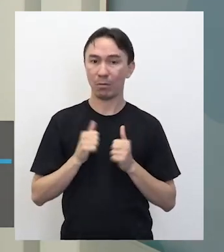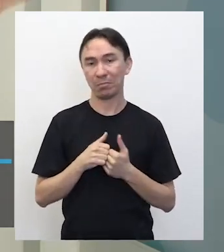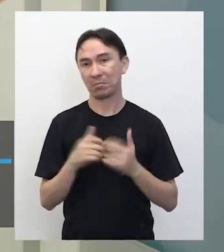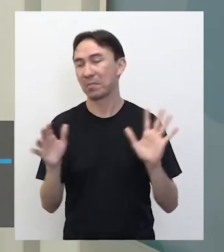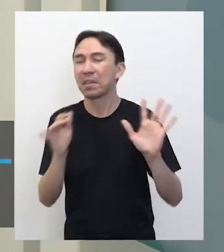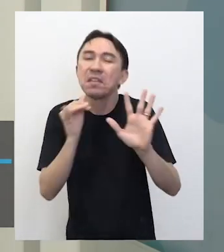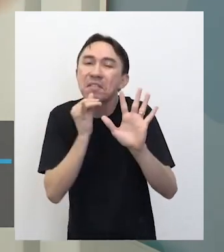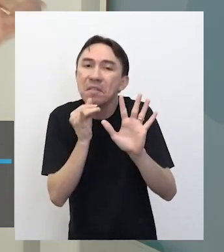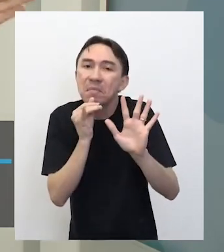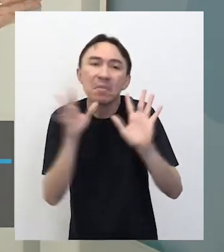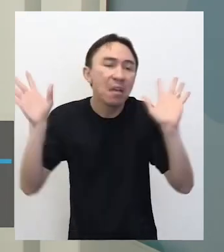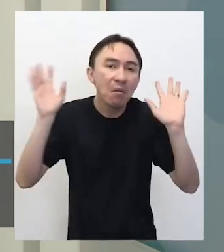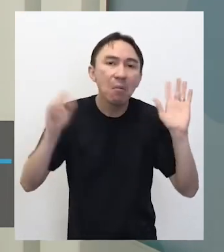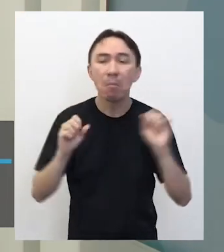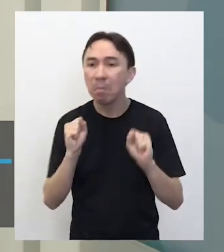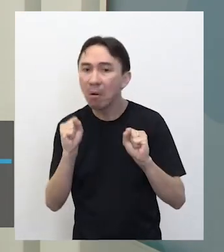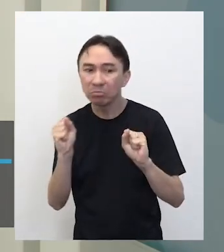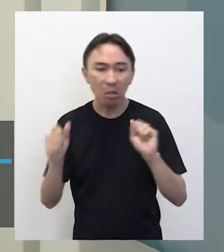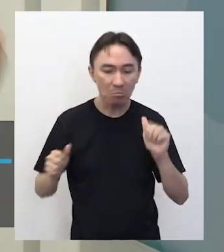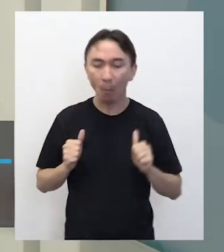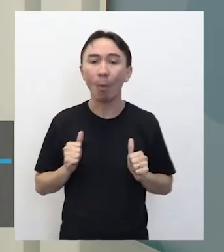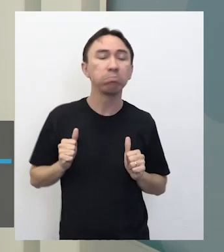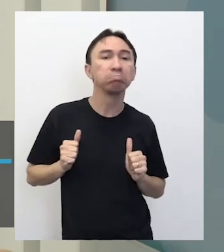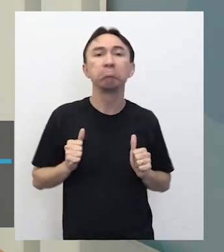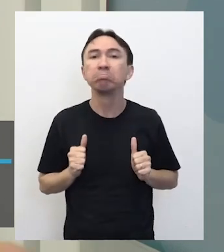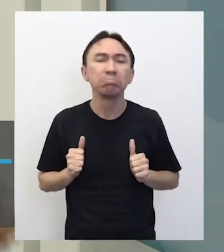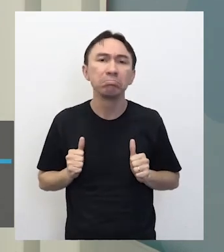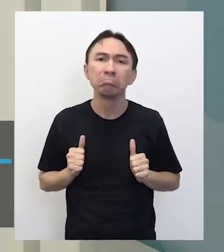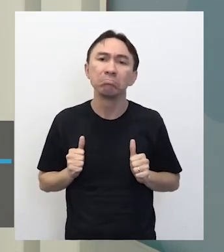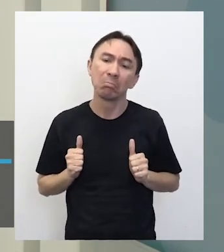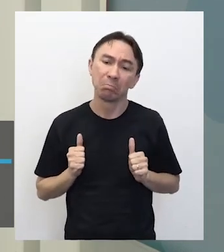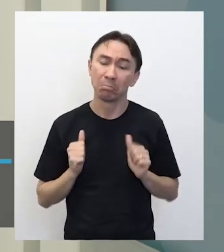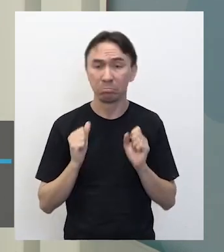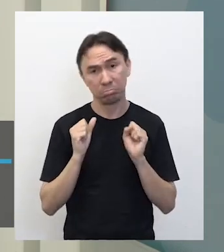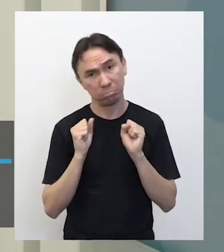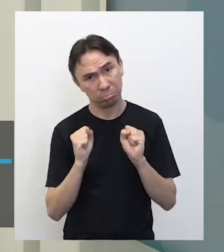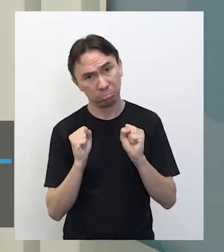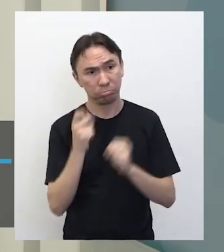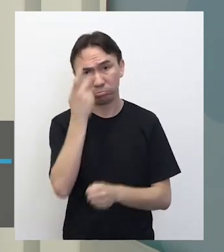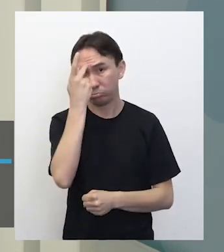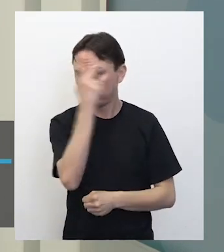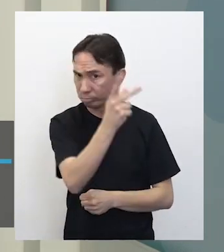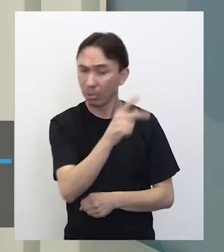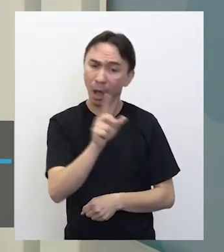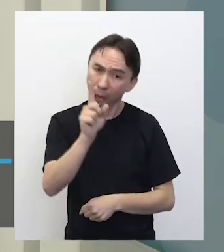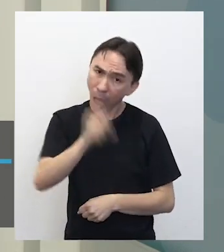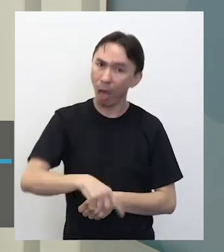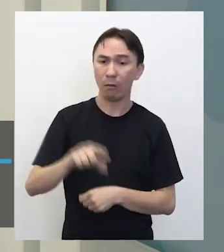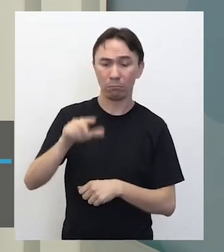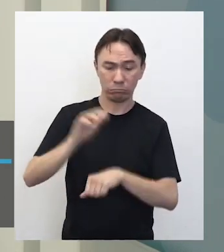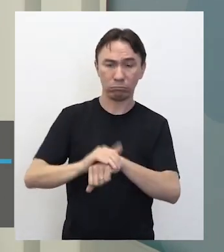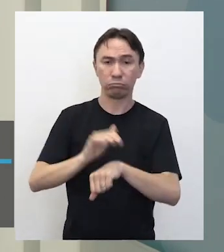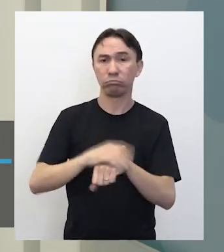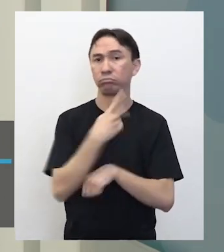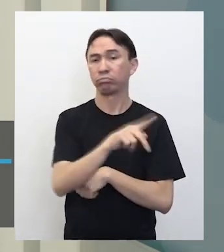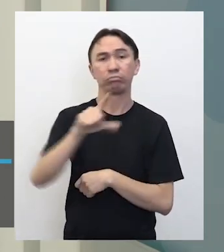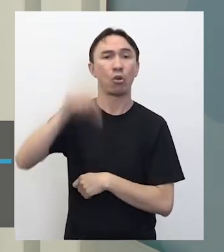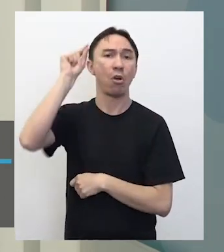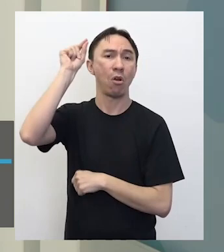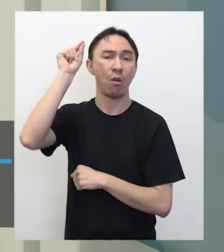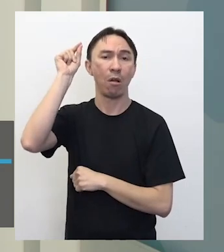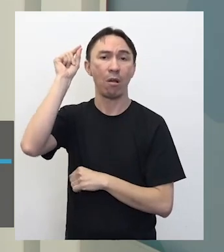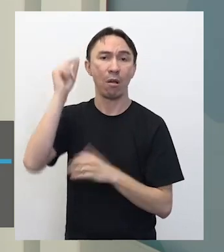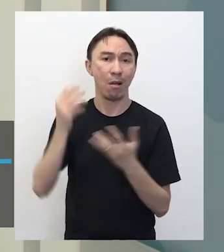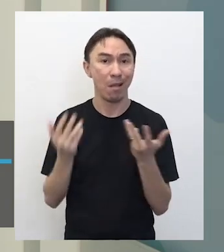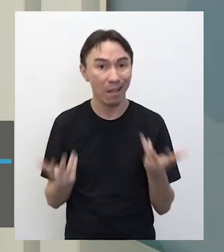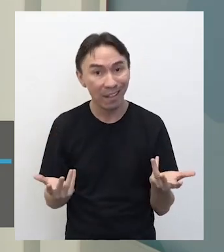me levar, não fazer nada? Sim, é uma escolha. Então você já escolheu. Obviamente tem coisas as